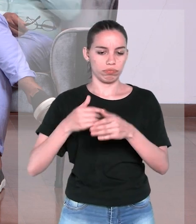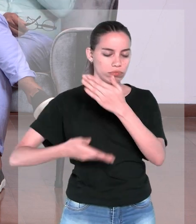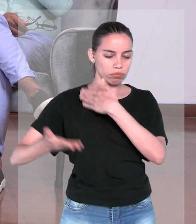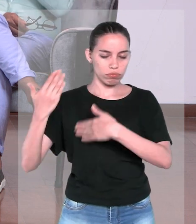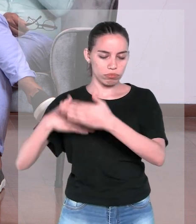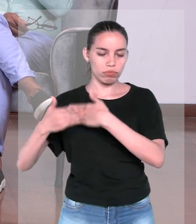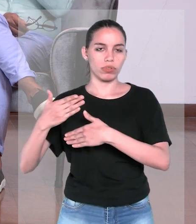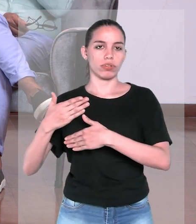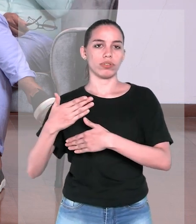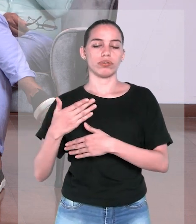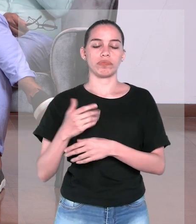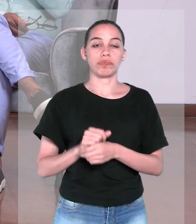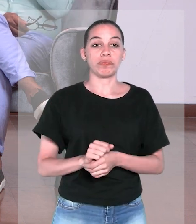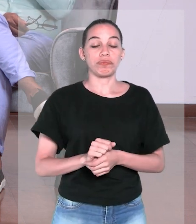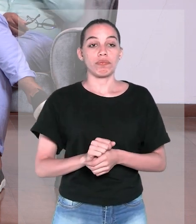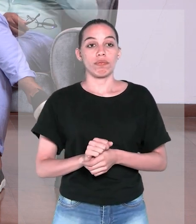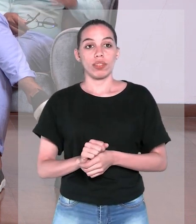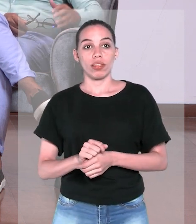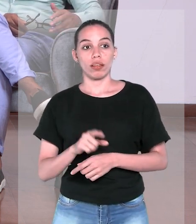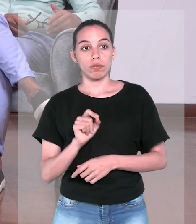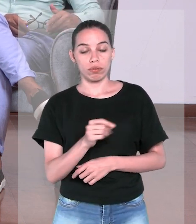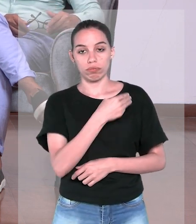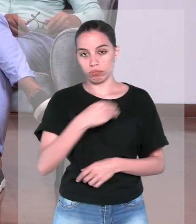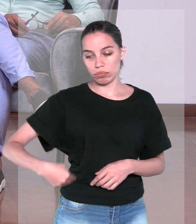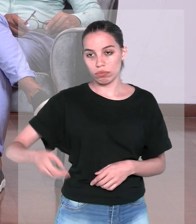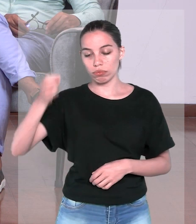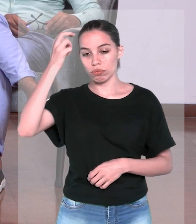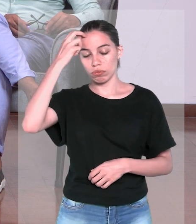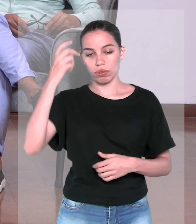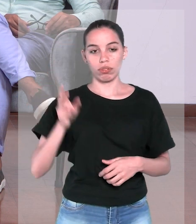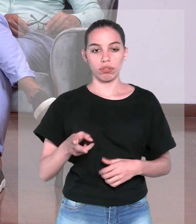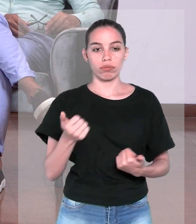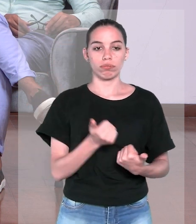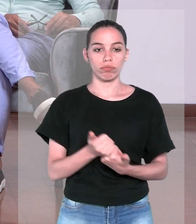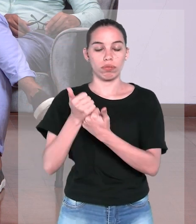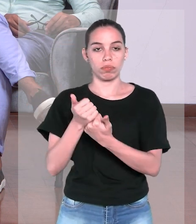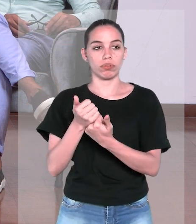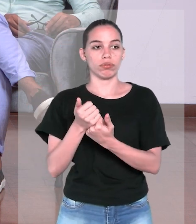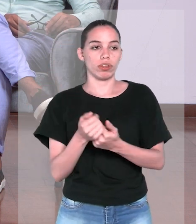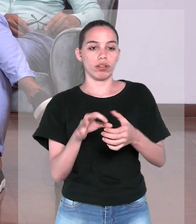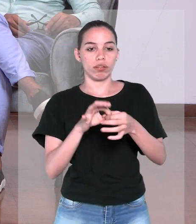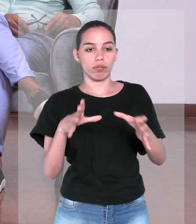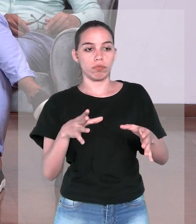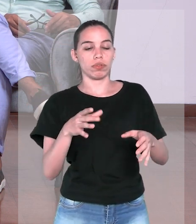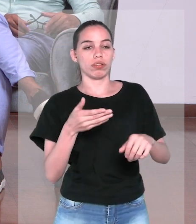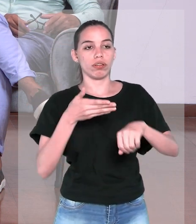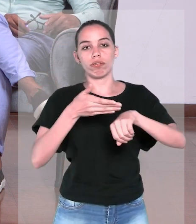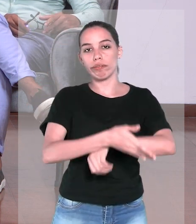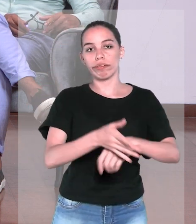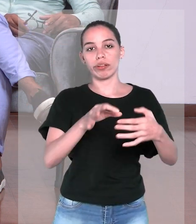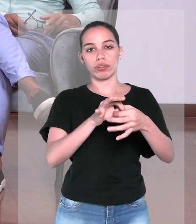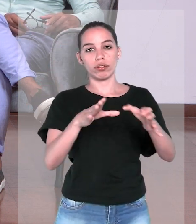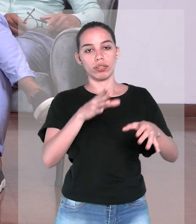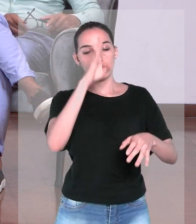uma calça azul clara. Afonso e Hugo estão sentados em poltronas de cor cinza escuro em